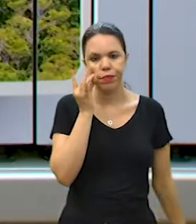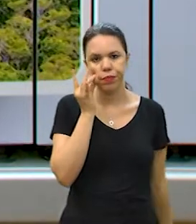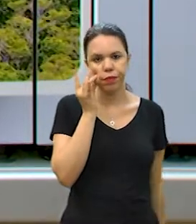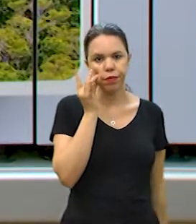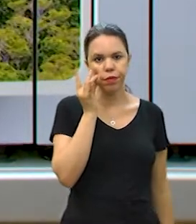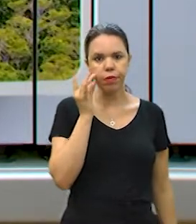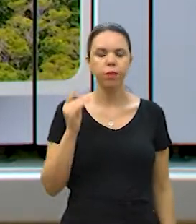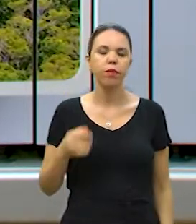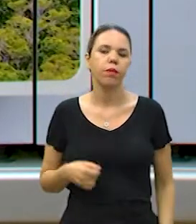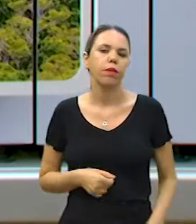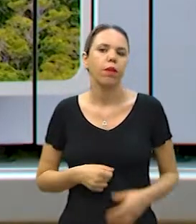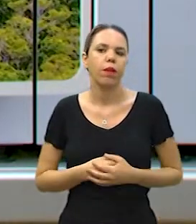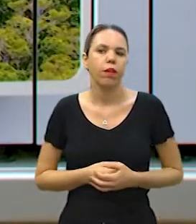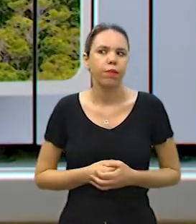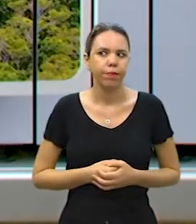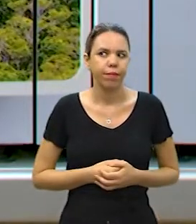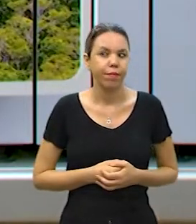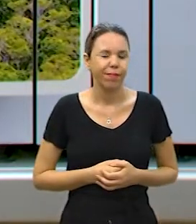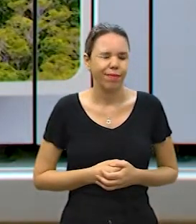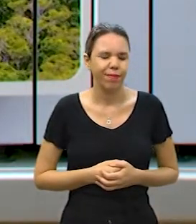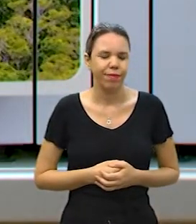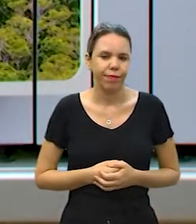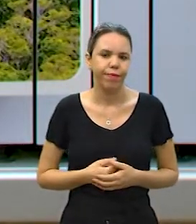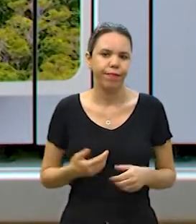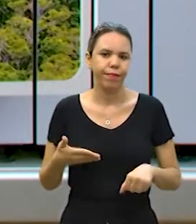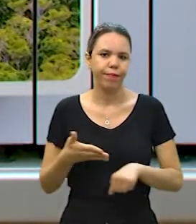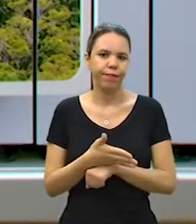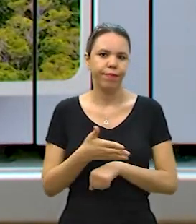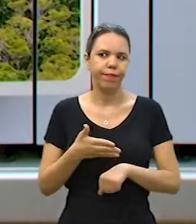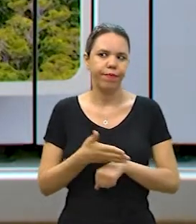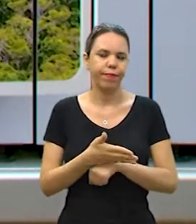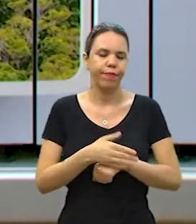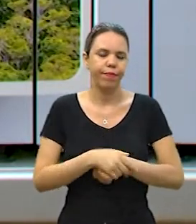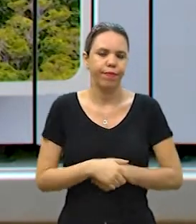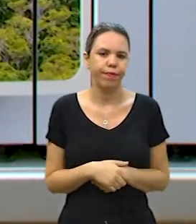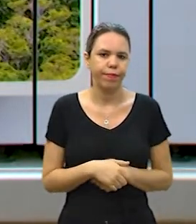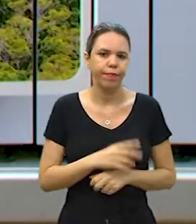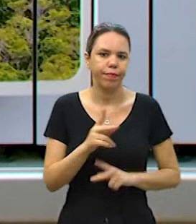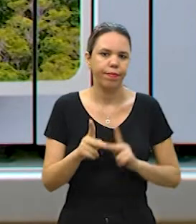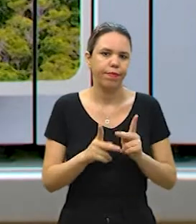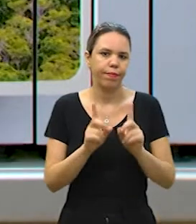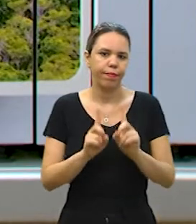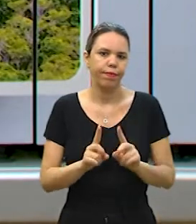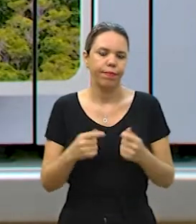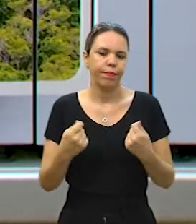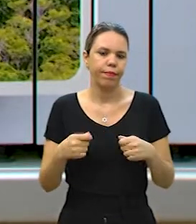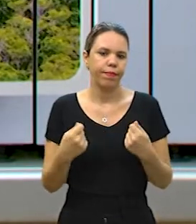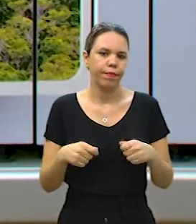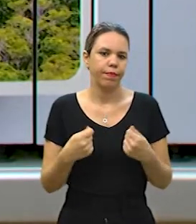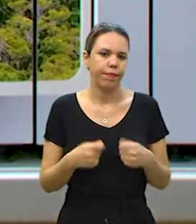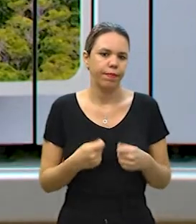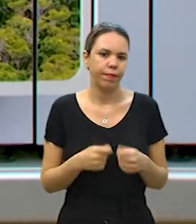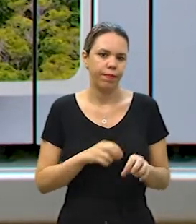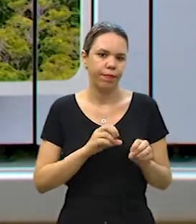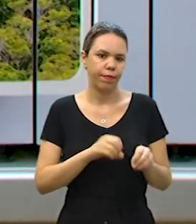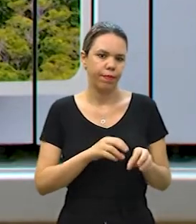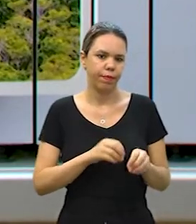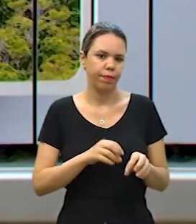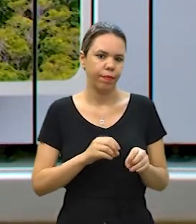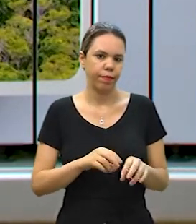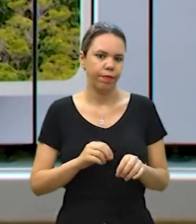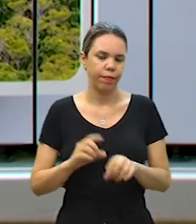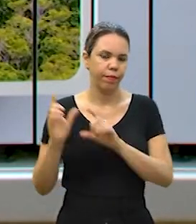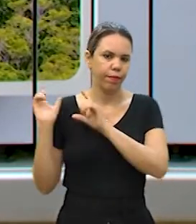presença, e a partir do momento que decidiu-se que essas pessoas precisavam estar na